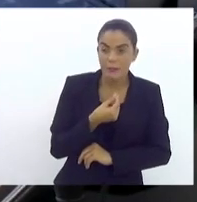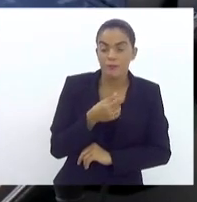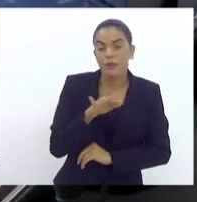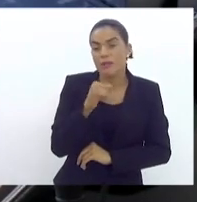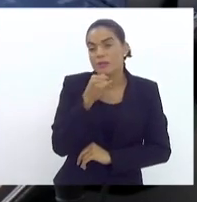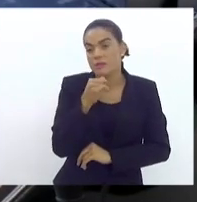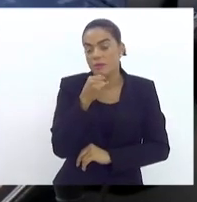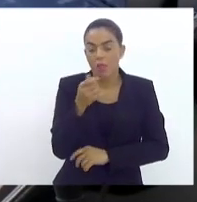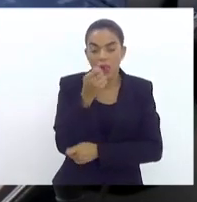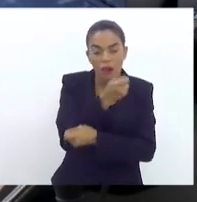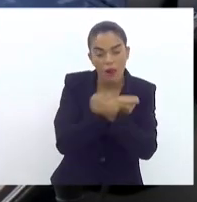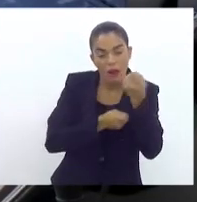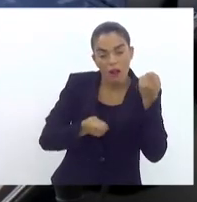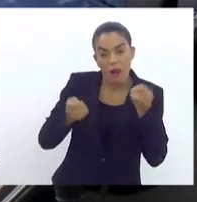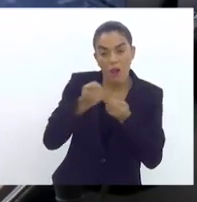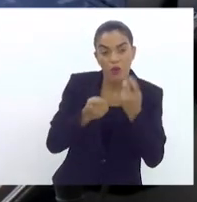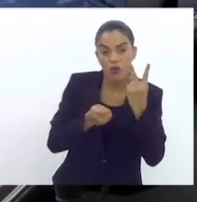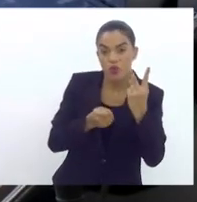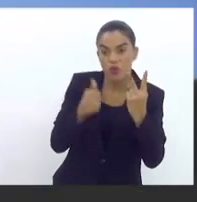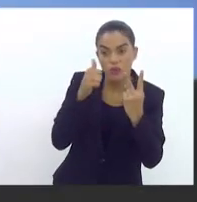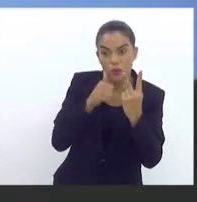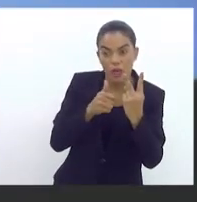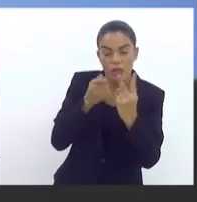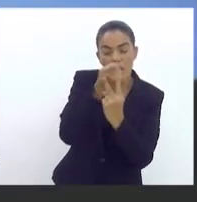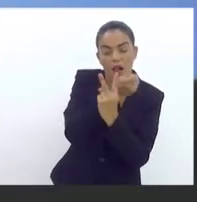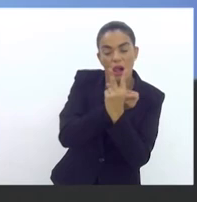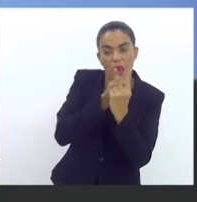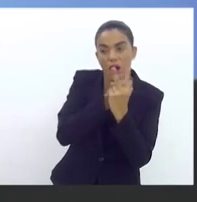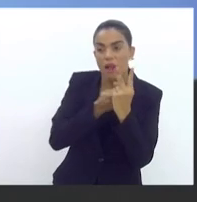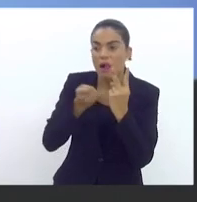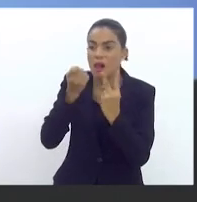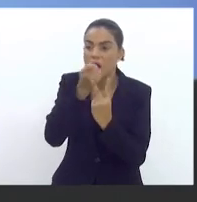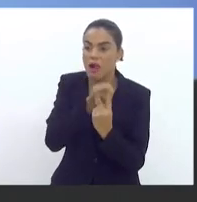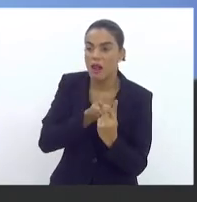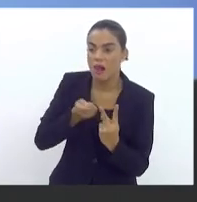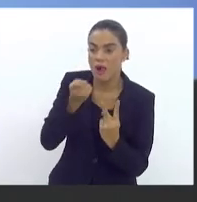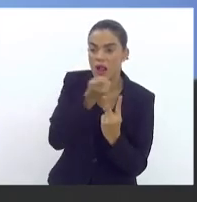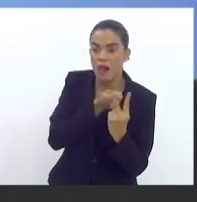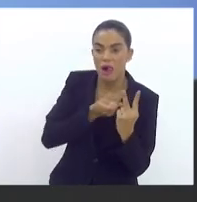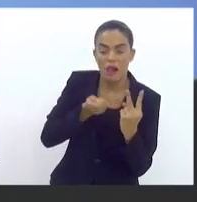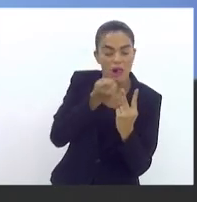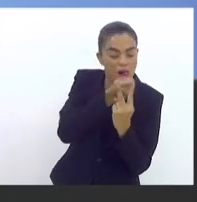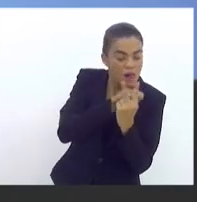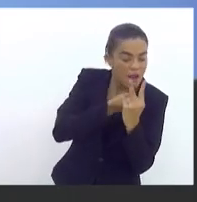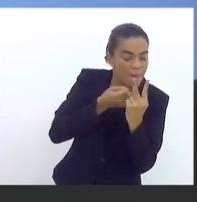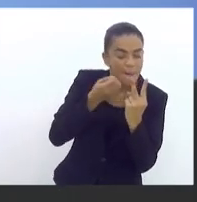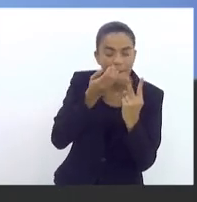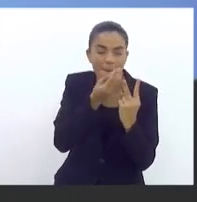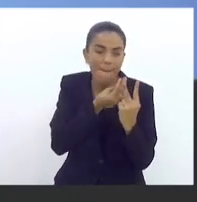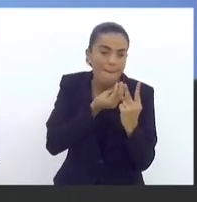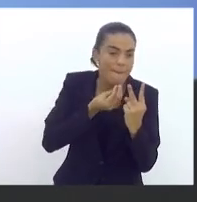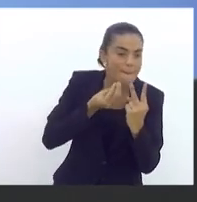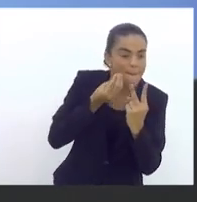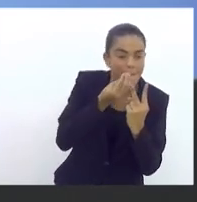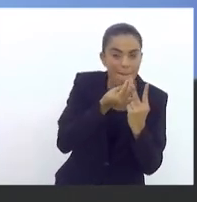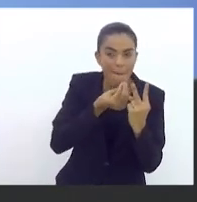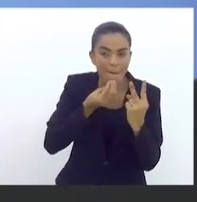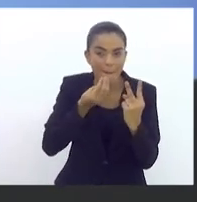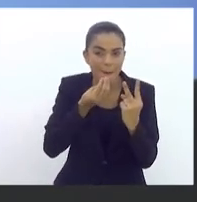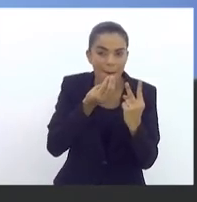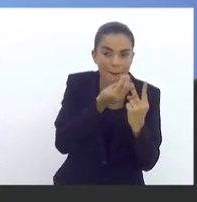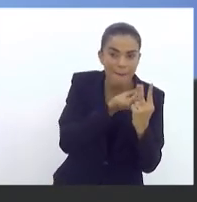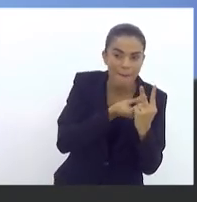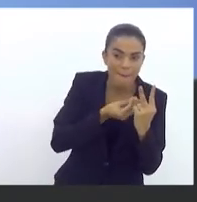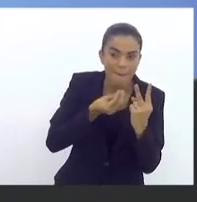convence duas mulheres caso é drástico ele convence duas mulheres mediante de pagamento